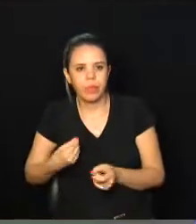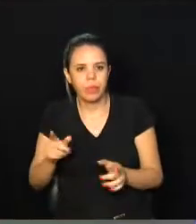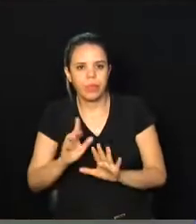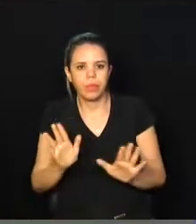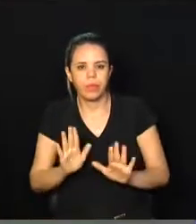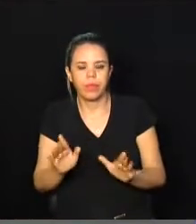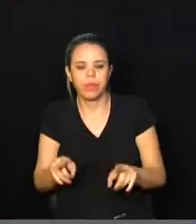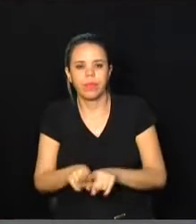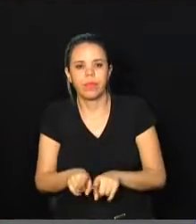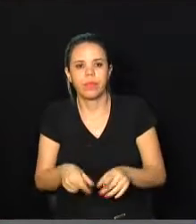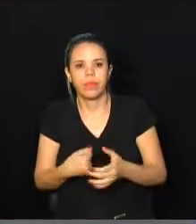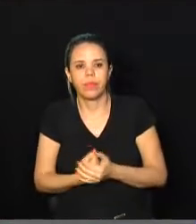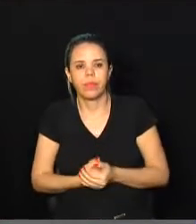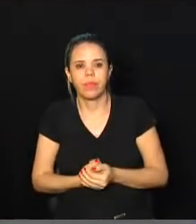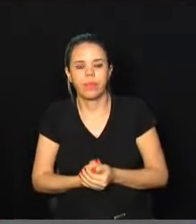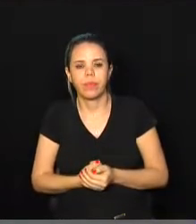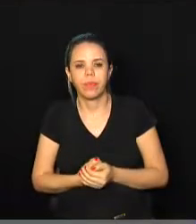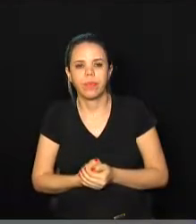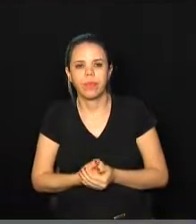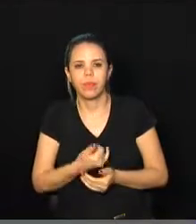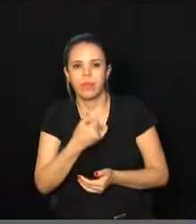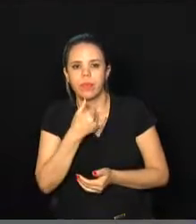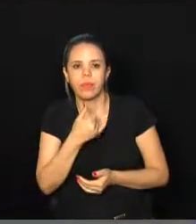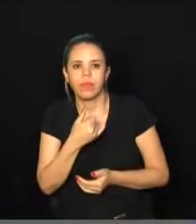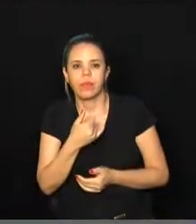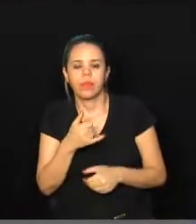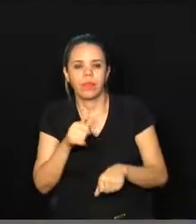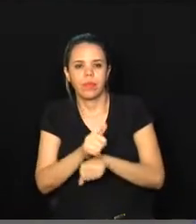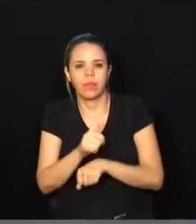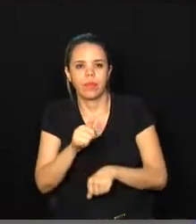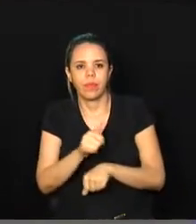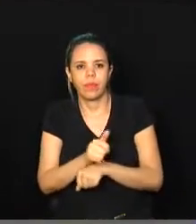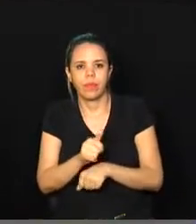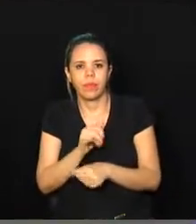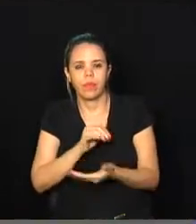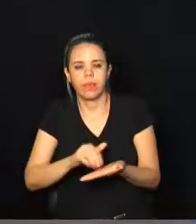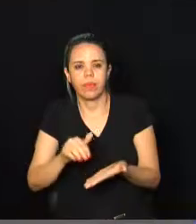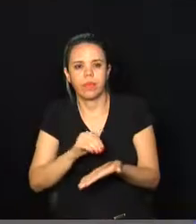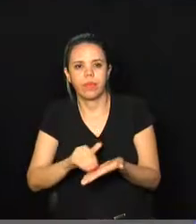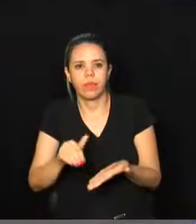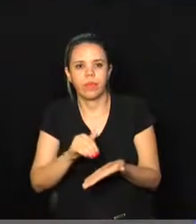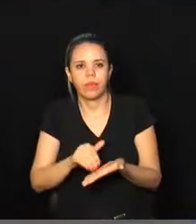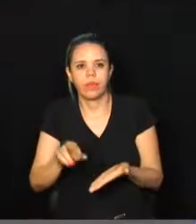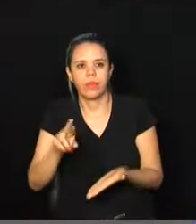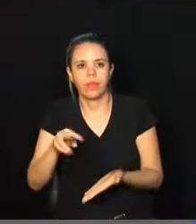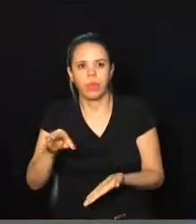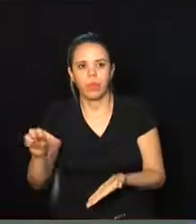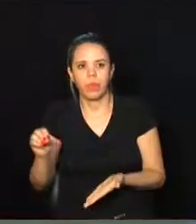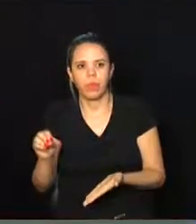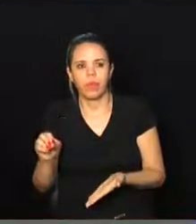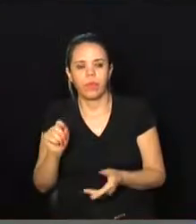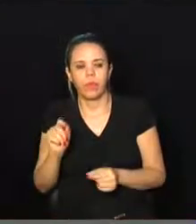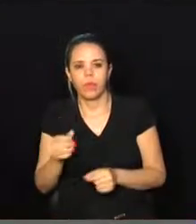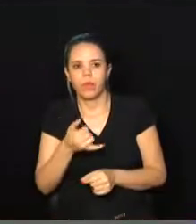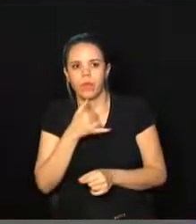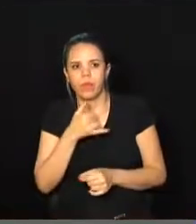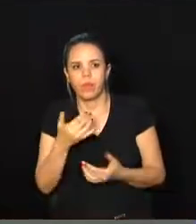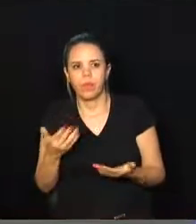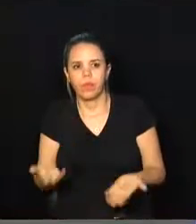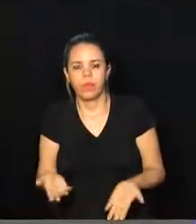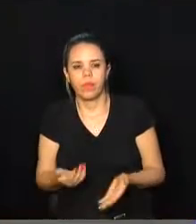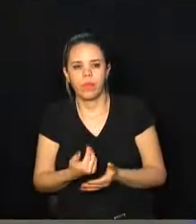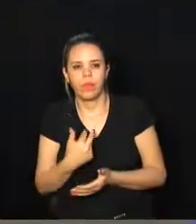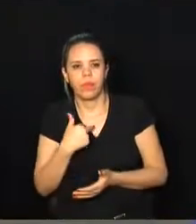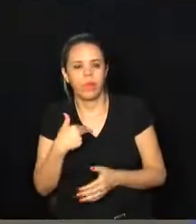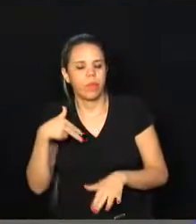E também, lamentando a ausência, né, do secretário Renato Mesquita, que infelizmente não